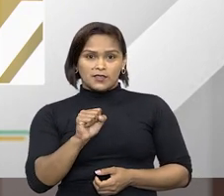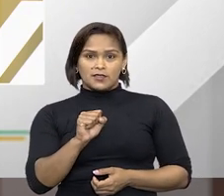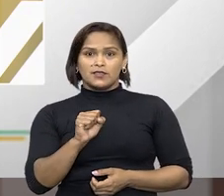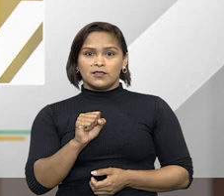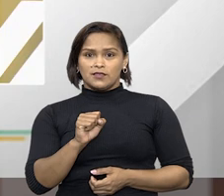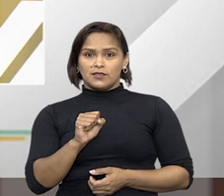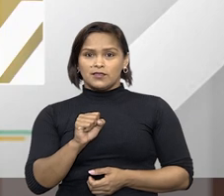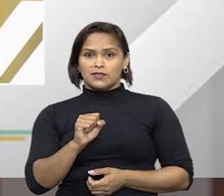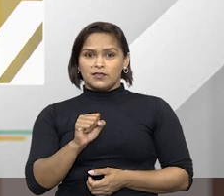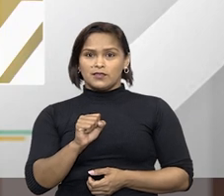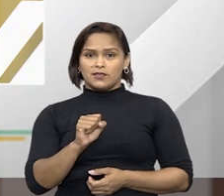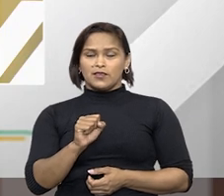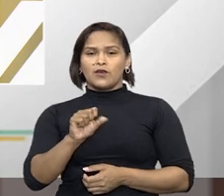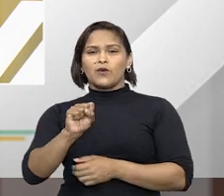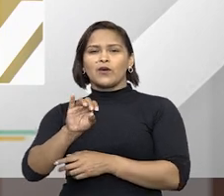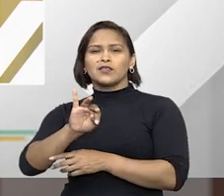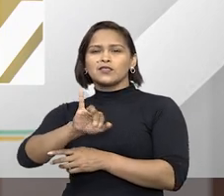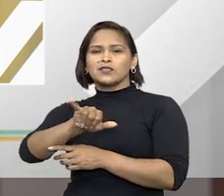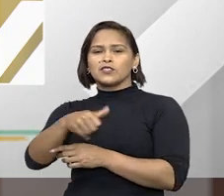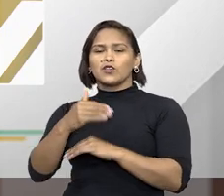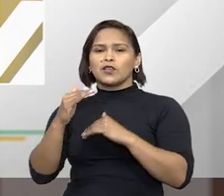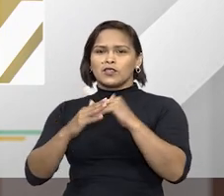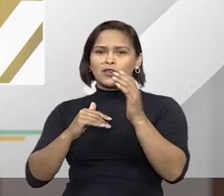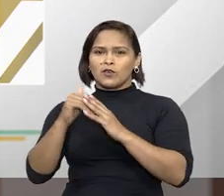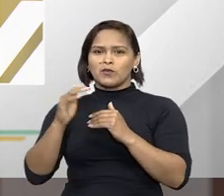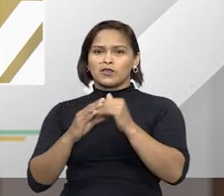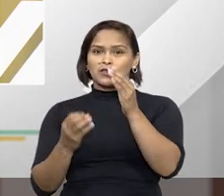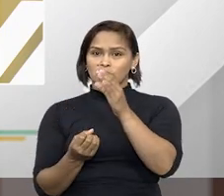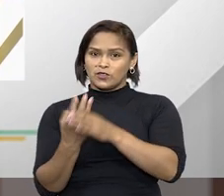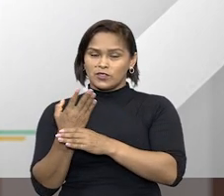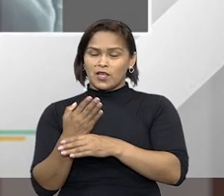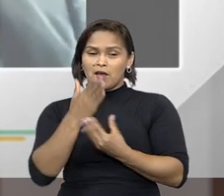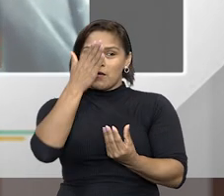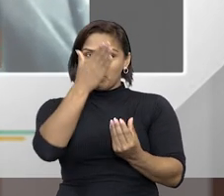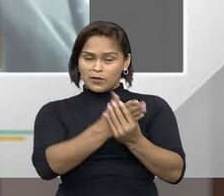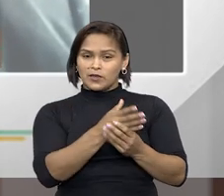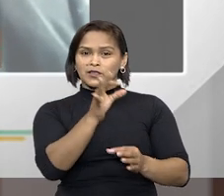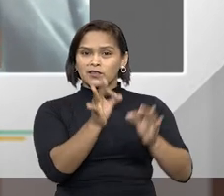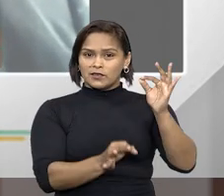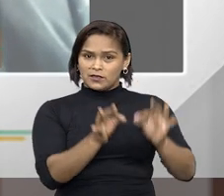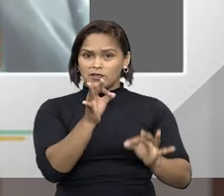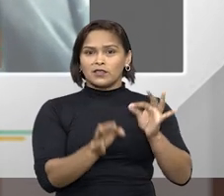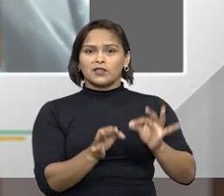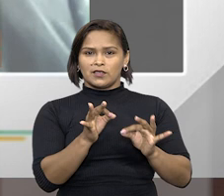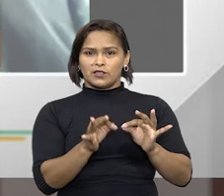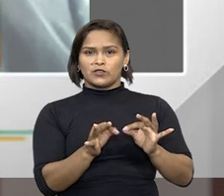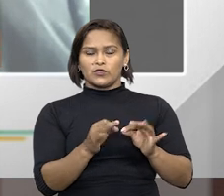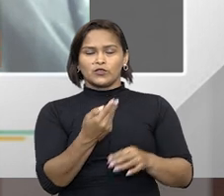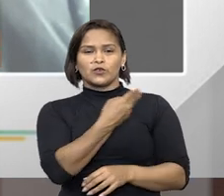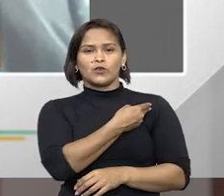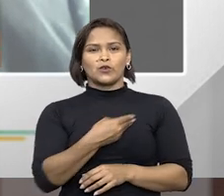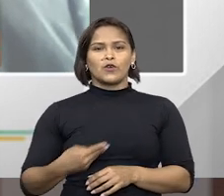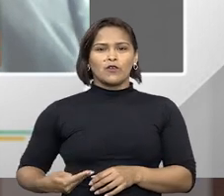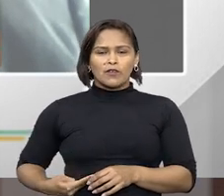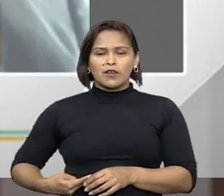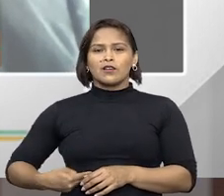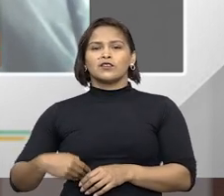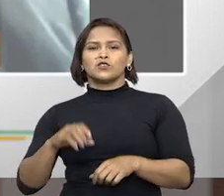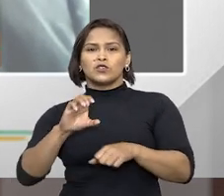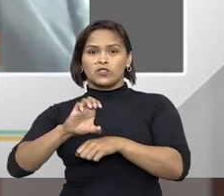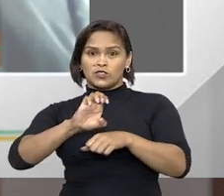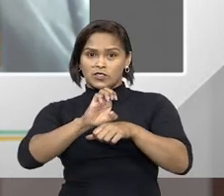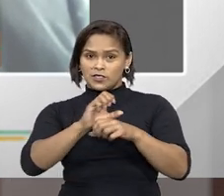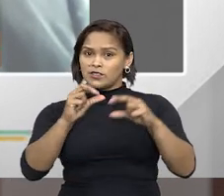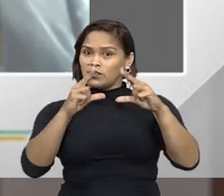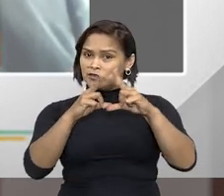o STJ tem competência originária para processar e julgar os governadores de Estado e do Distrito Federal.